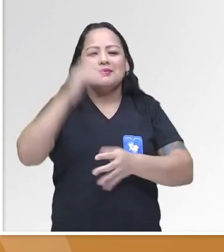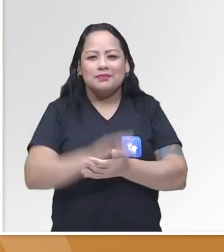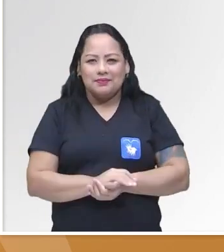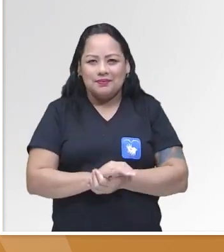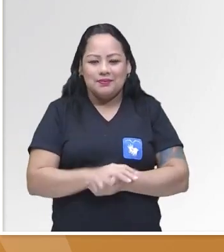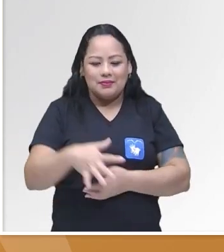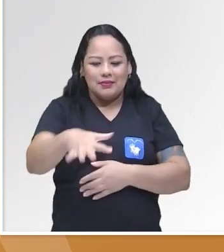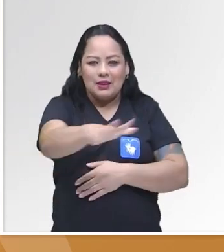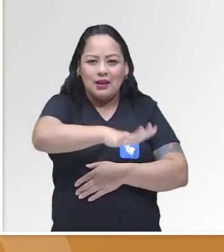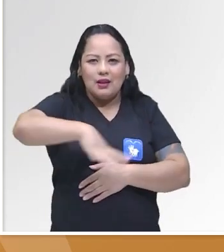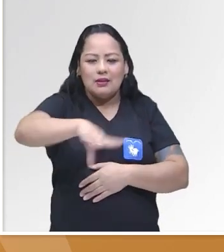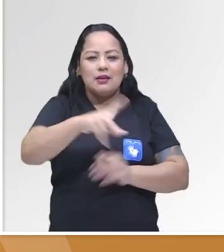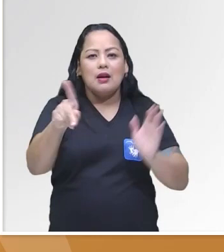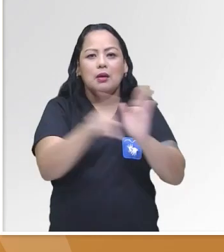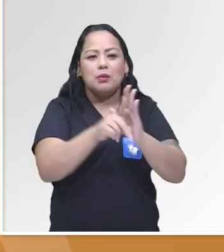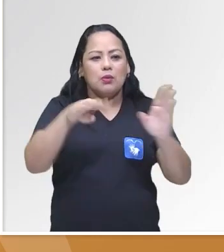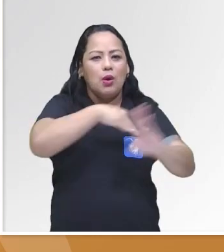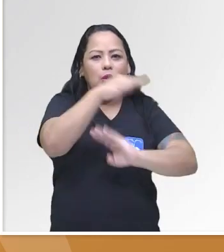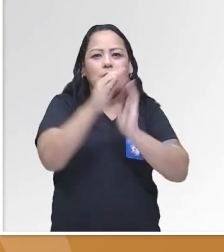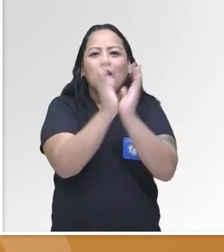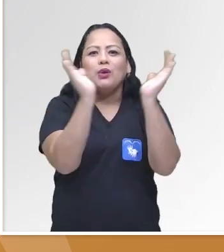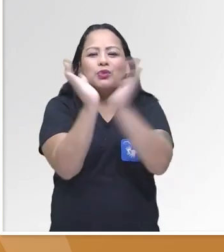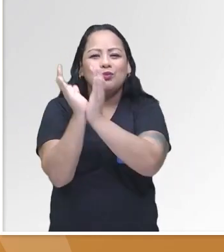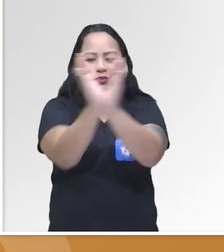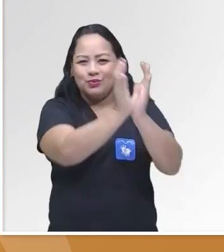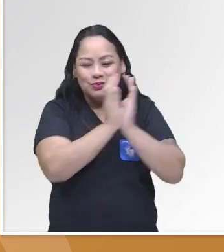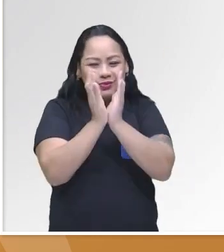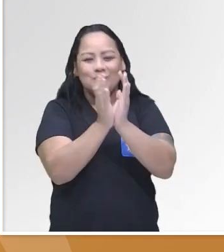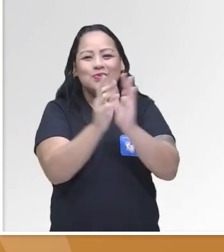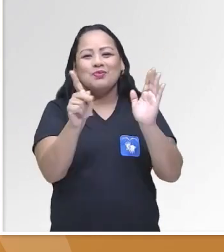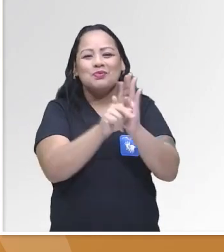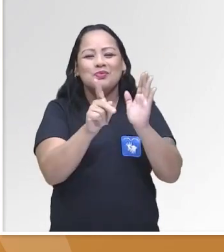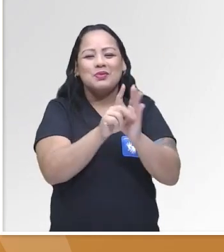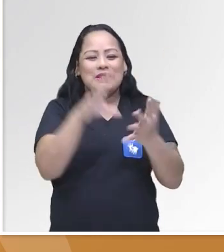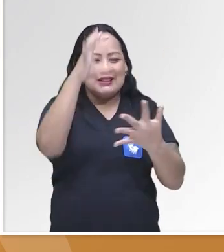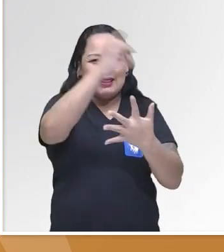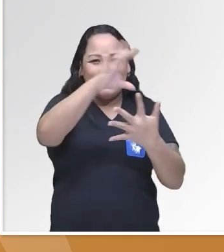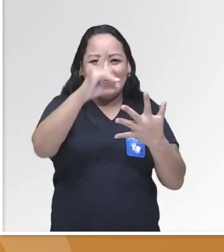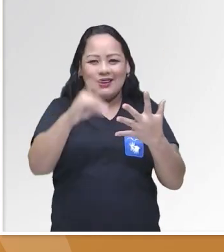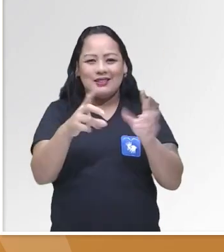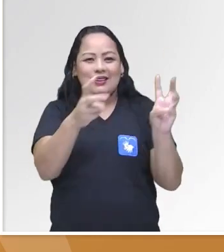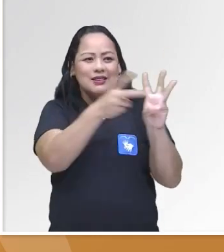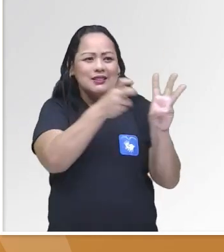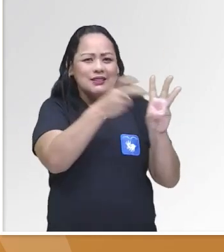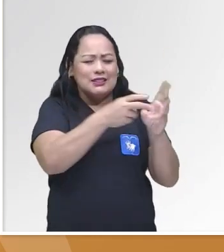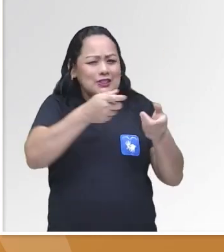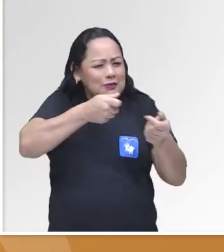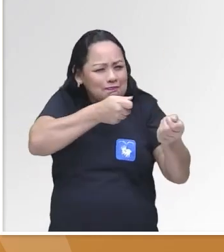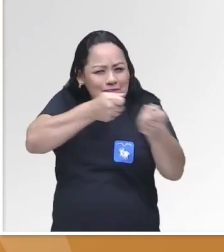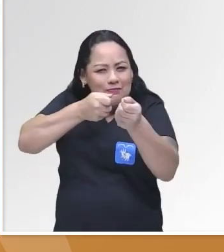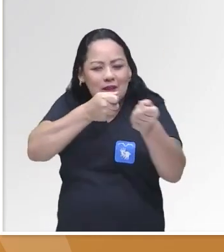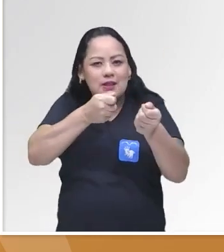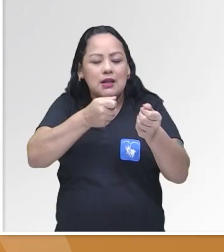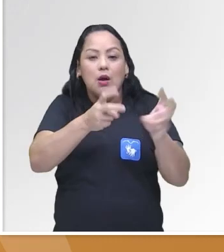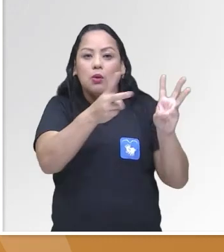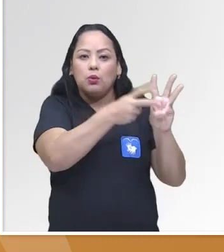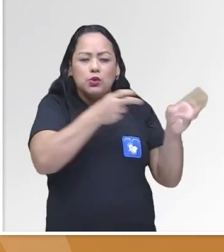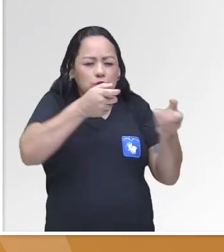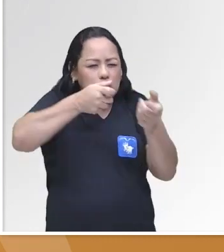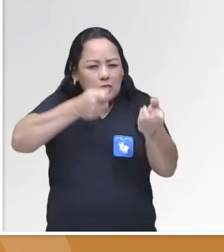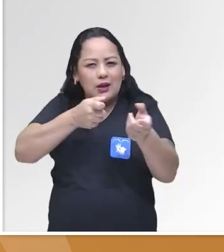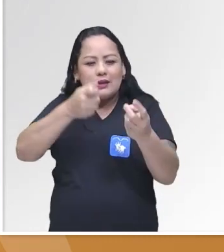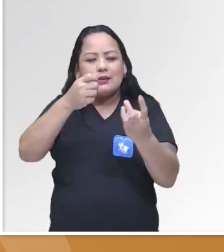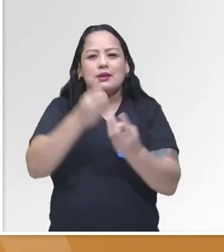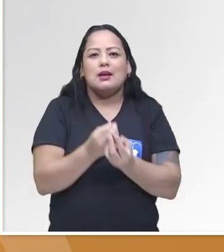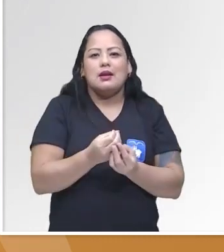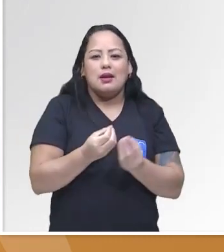por exemplo, pertence a todos e cada um índio caça. Quando o índio caça, costuma dividir